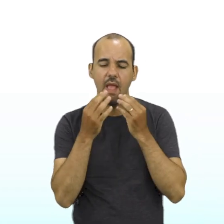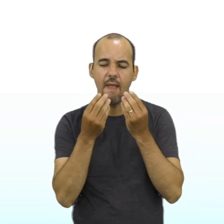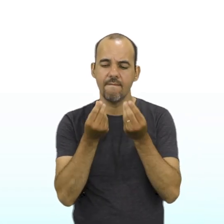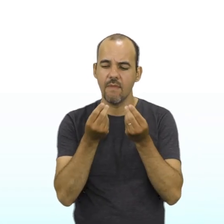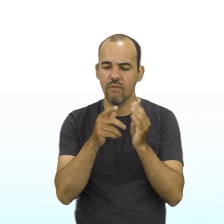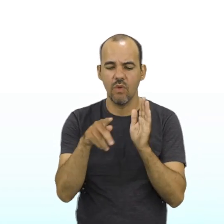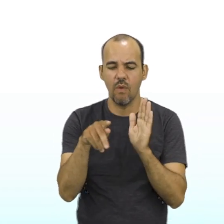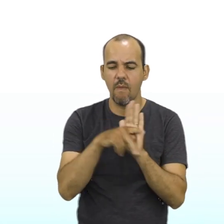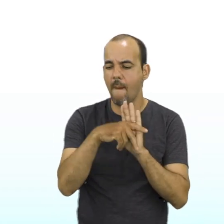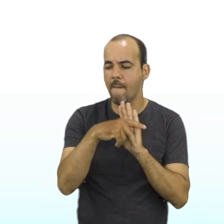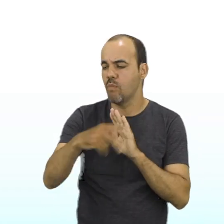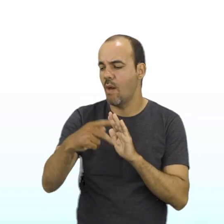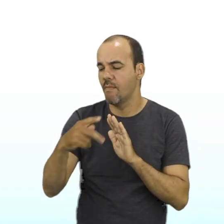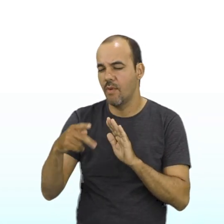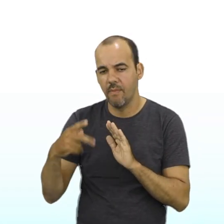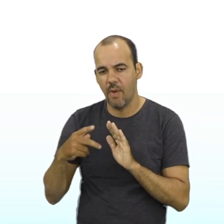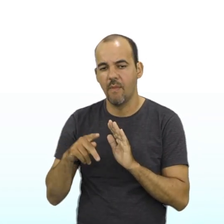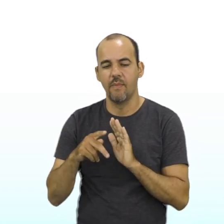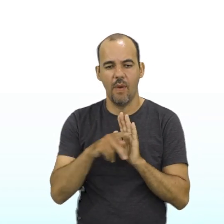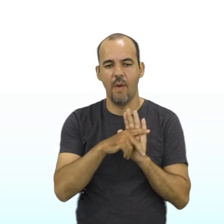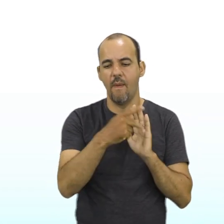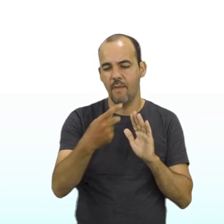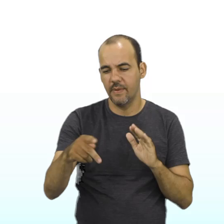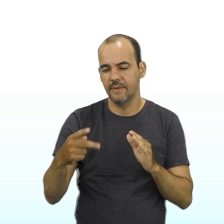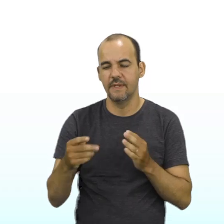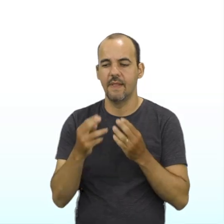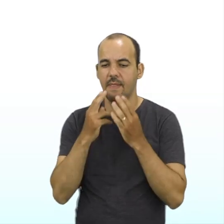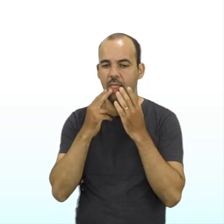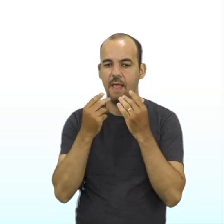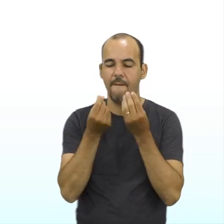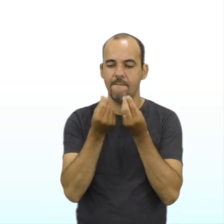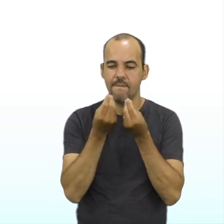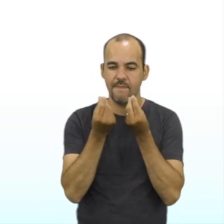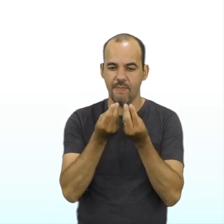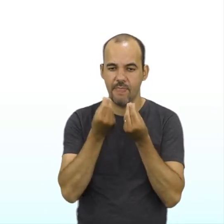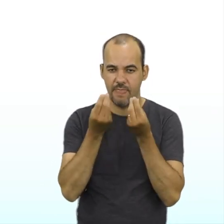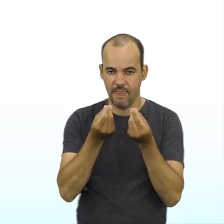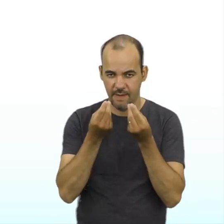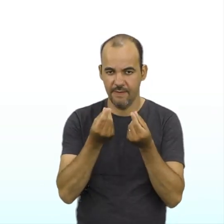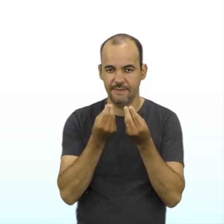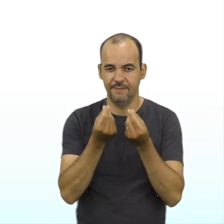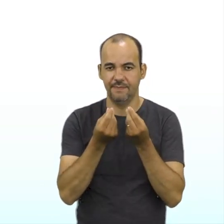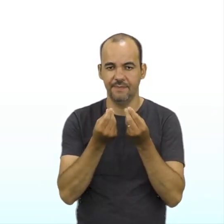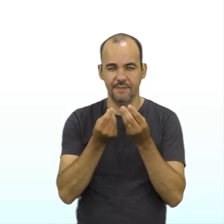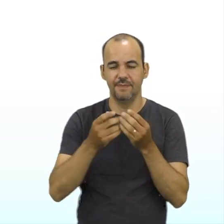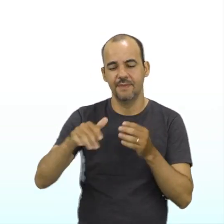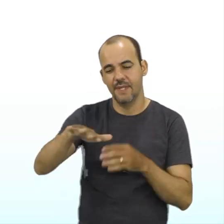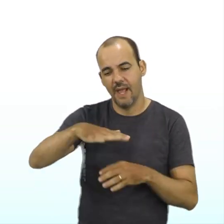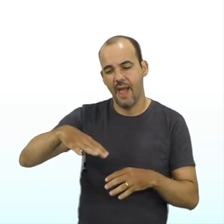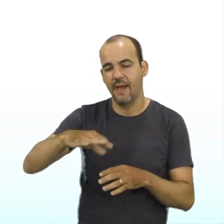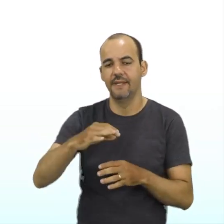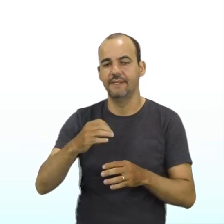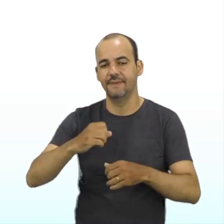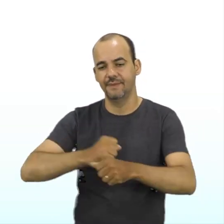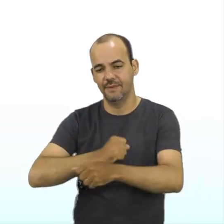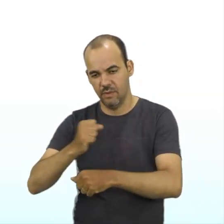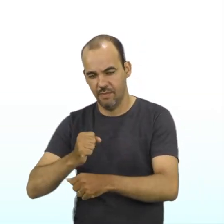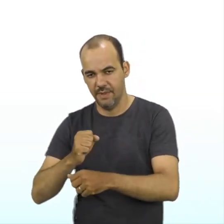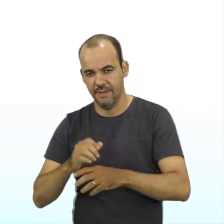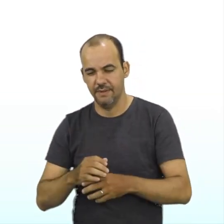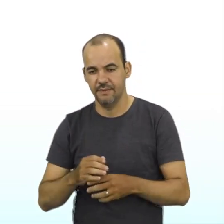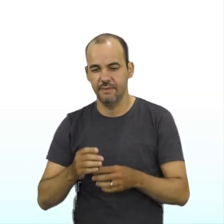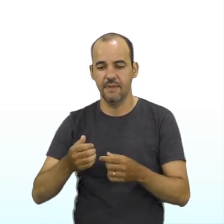que cautiva, buen paladar. Então a gente tá vendo que tem essa pegada nessa primeira parte. Mas vamos à